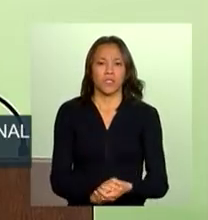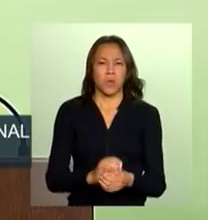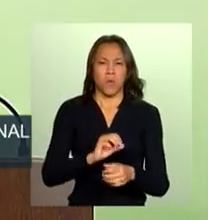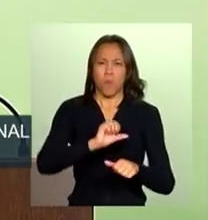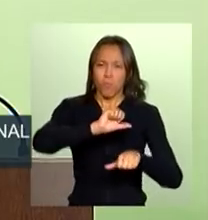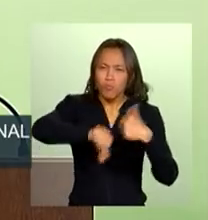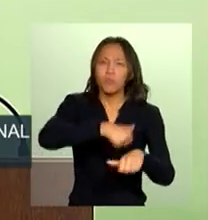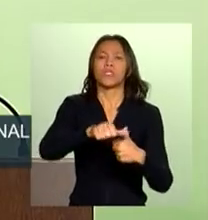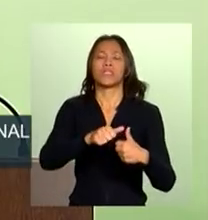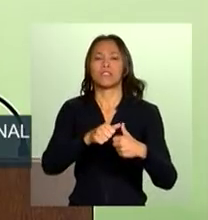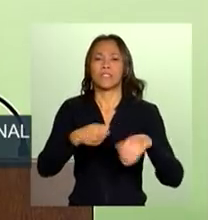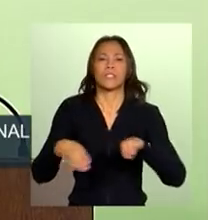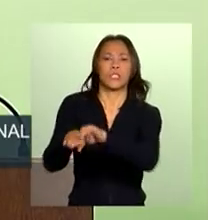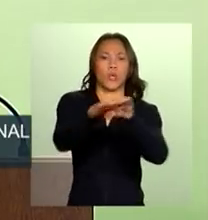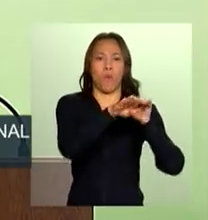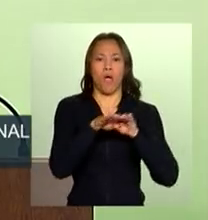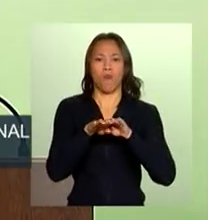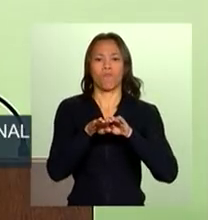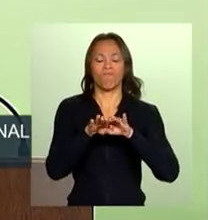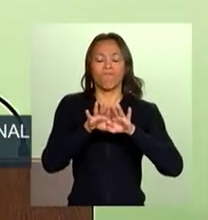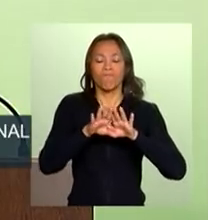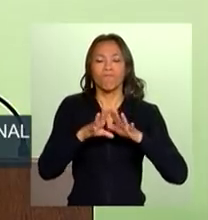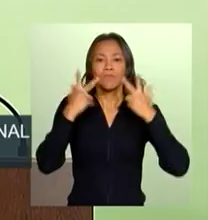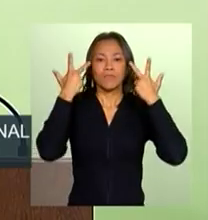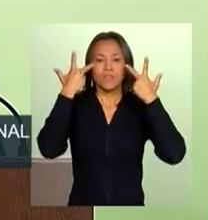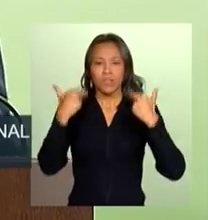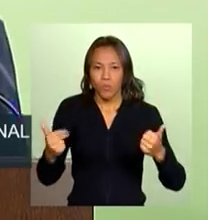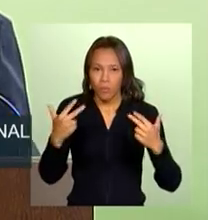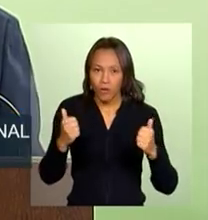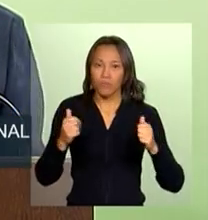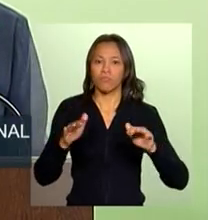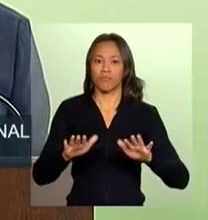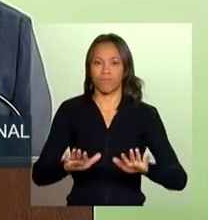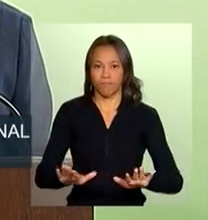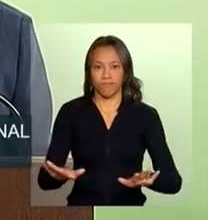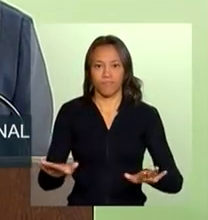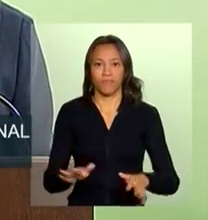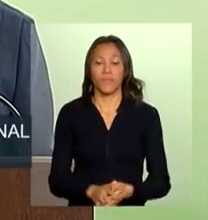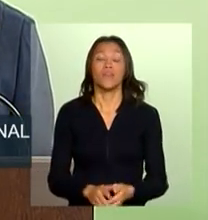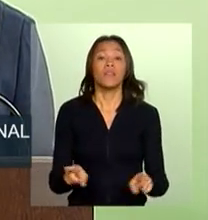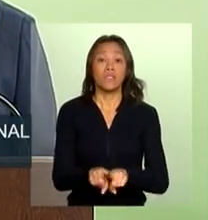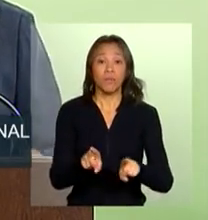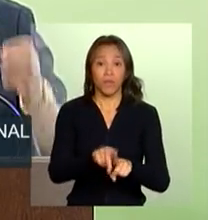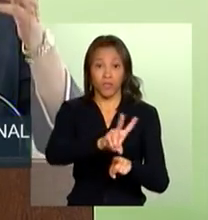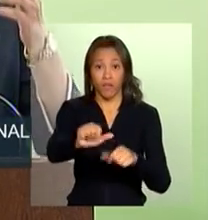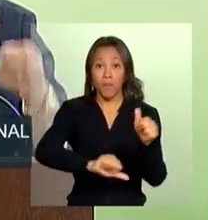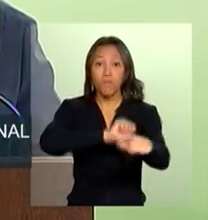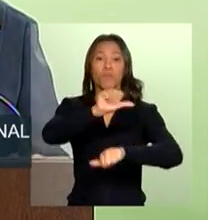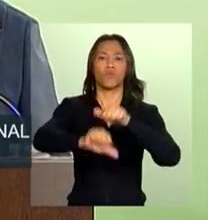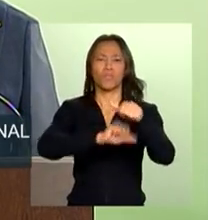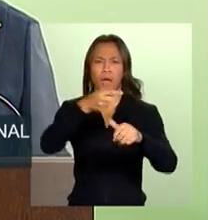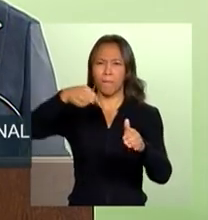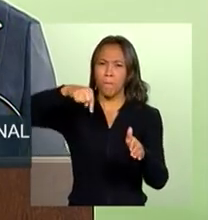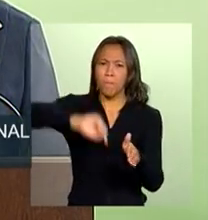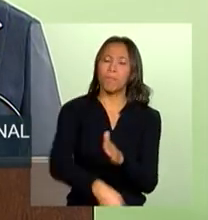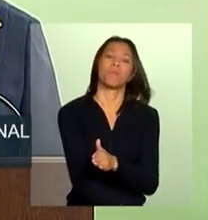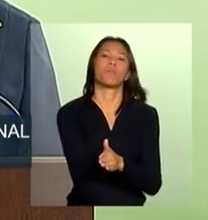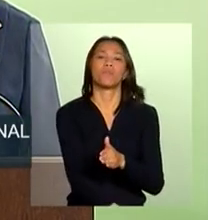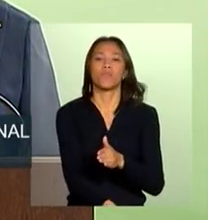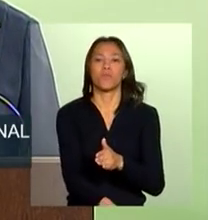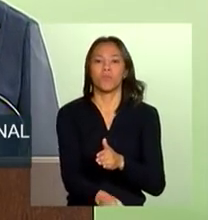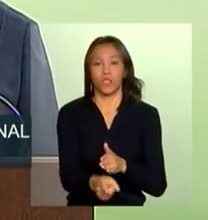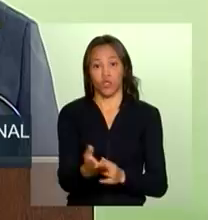harmônica, pacífica e ao mesmo tempo que mudará profundamente